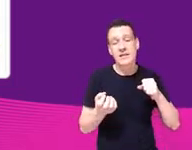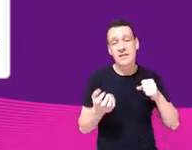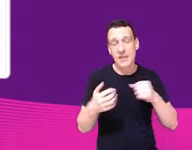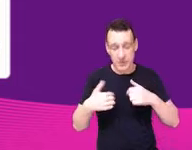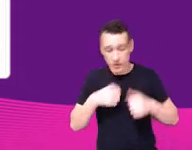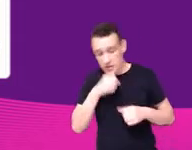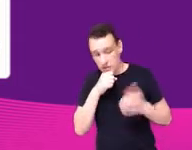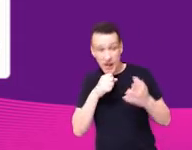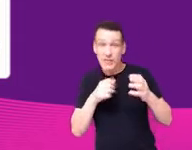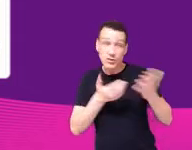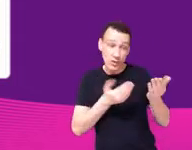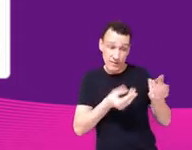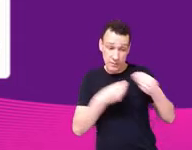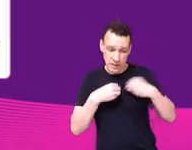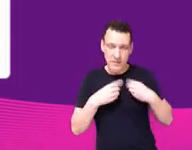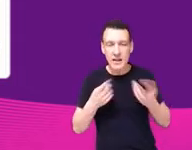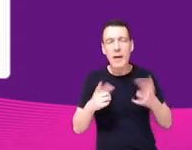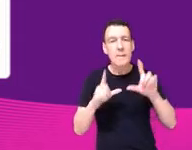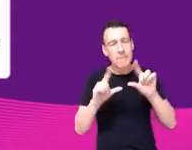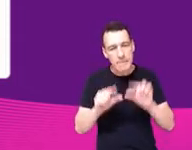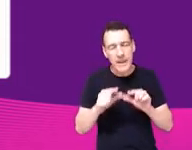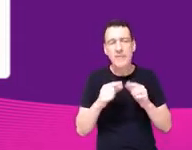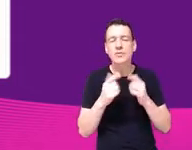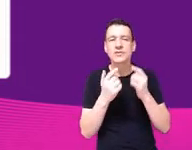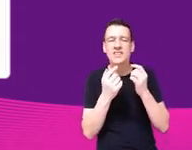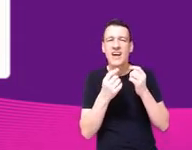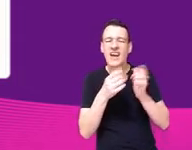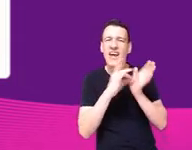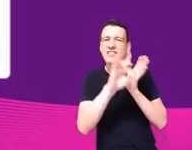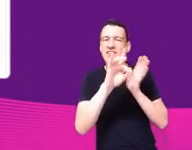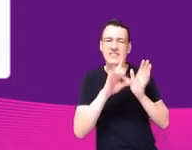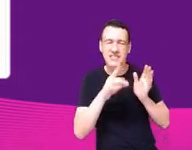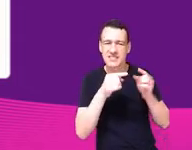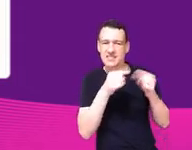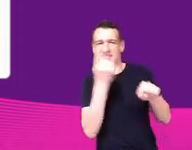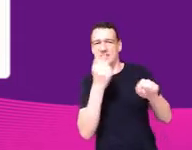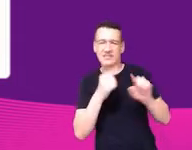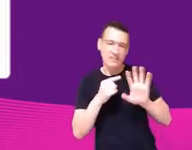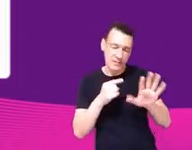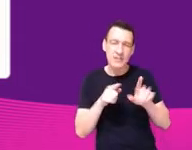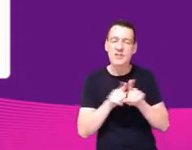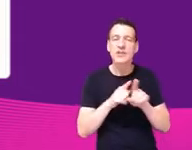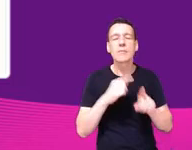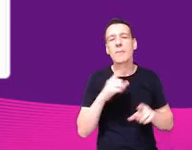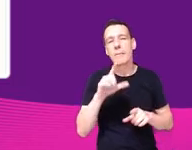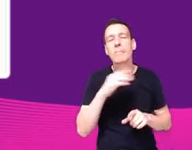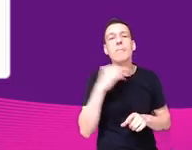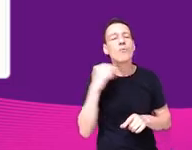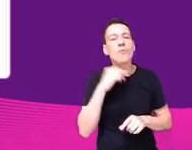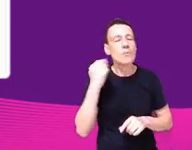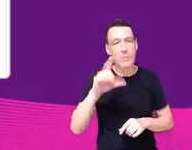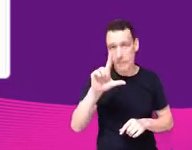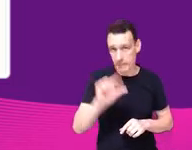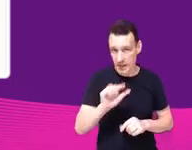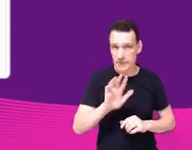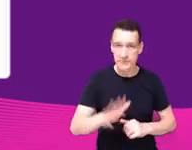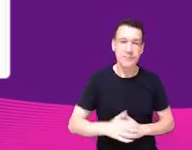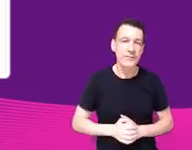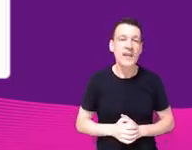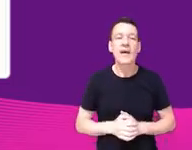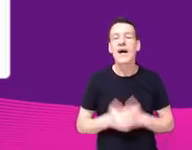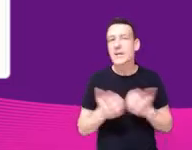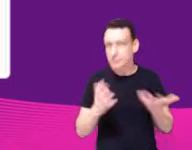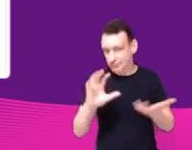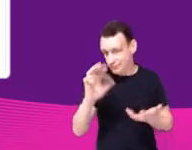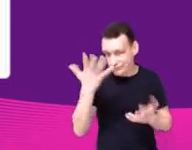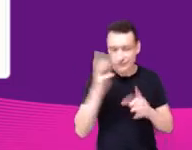rejeição aguda e tem menor mortalidade. O Eurotransplante foi acometido, né, pela pandemia, com uma